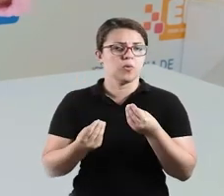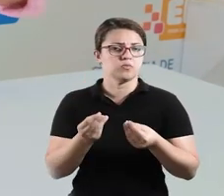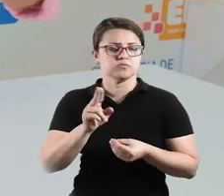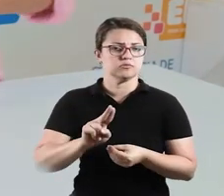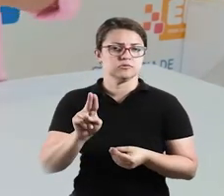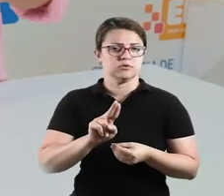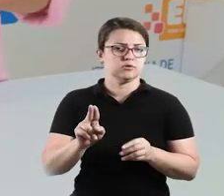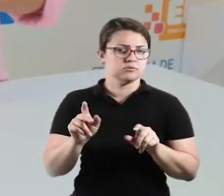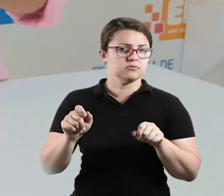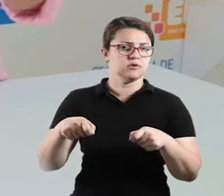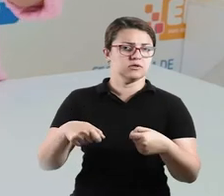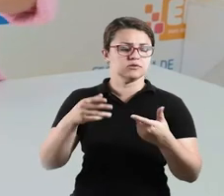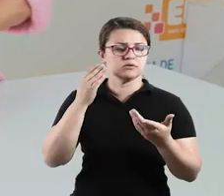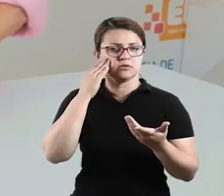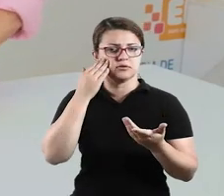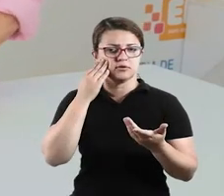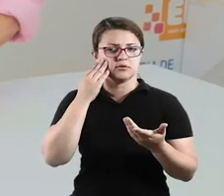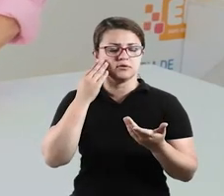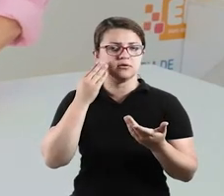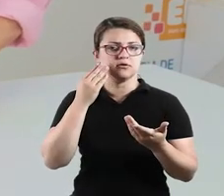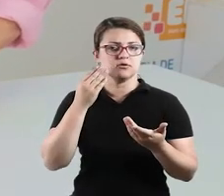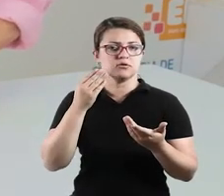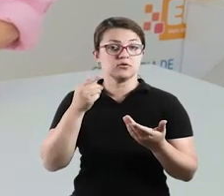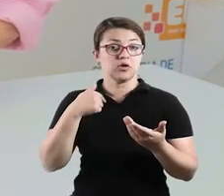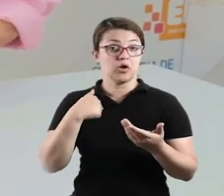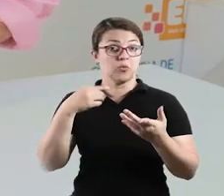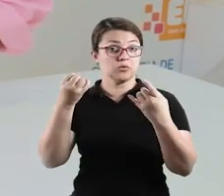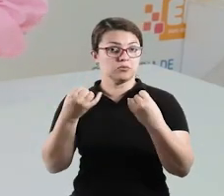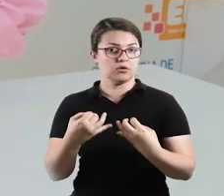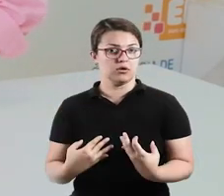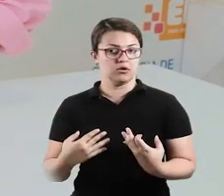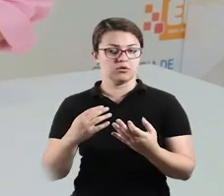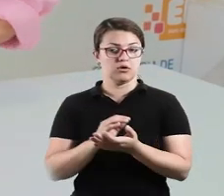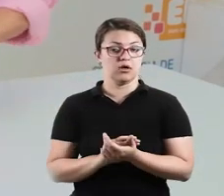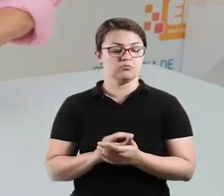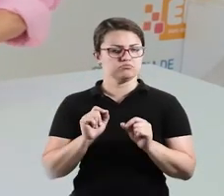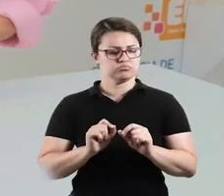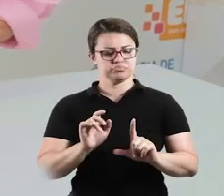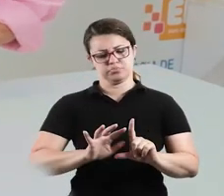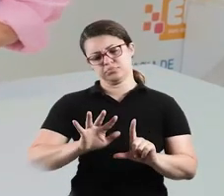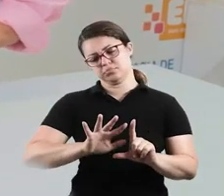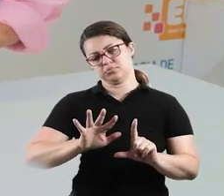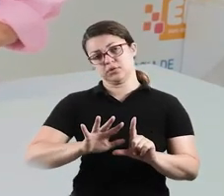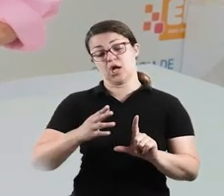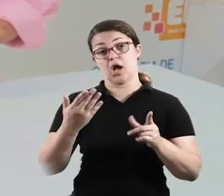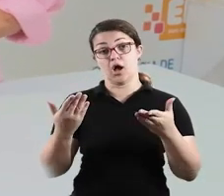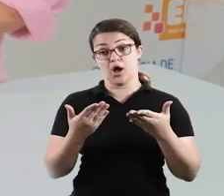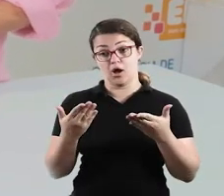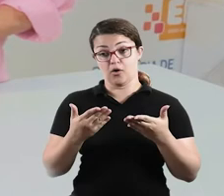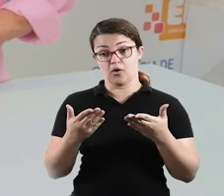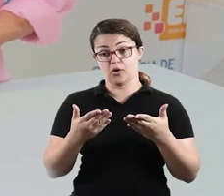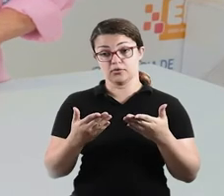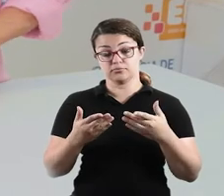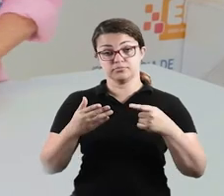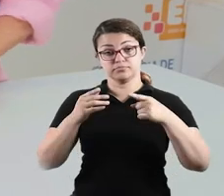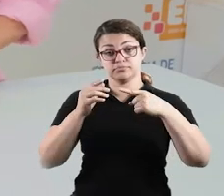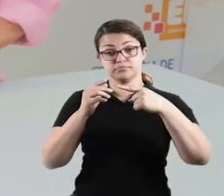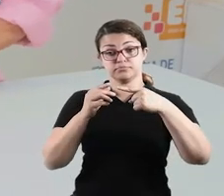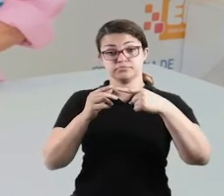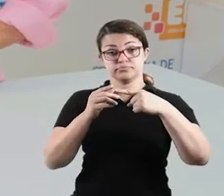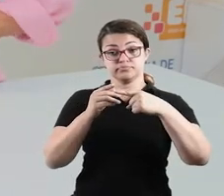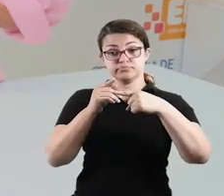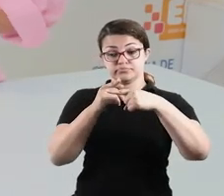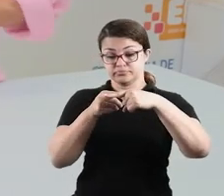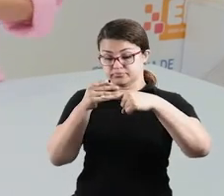que você consiga entender o que que a professora está falando. Na ilustração abaixo, escreva no lugar